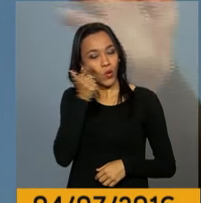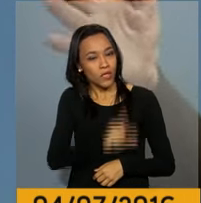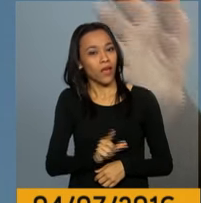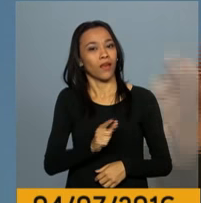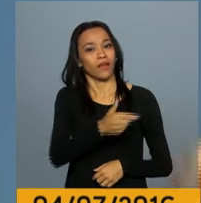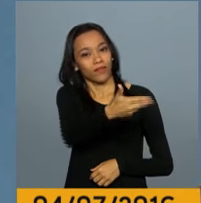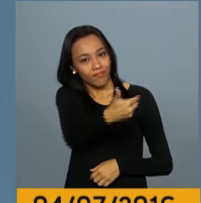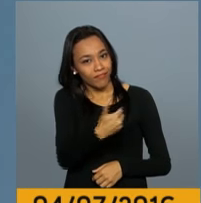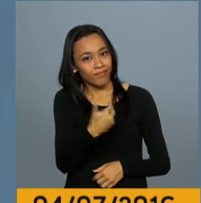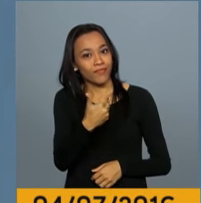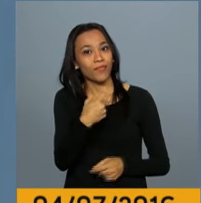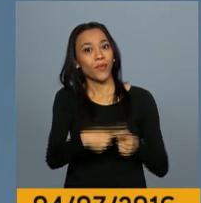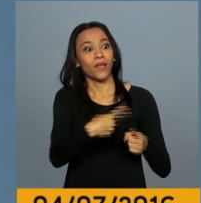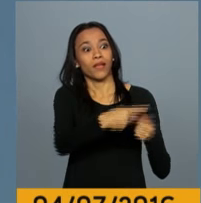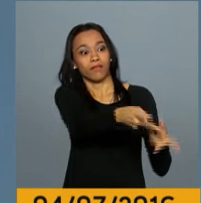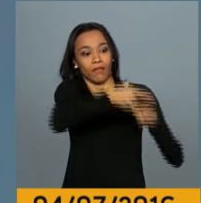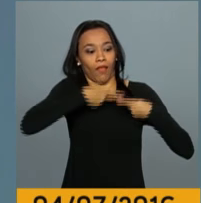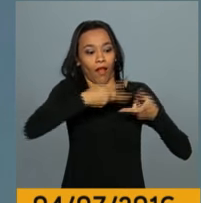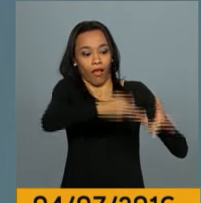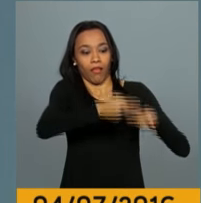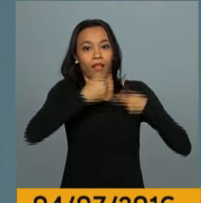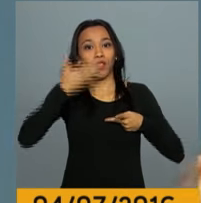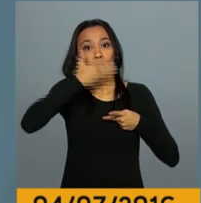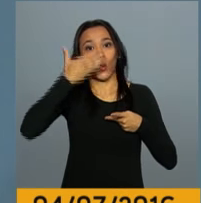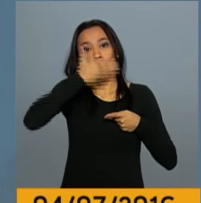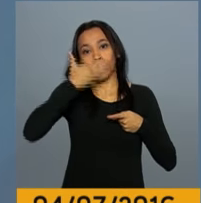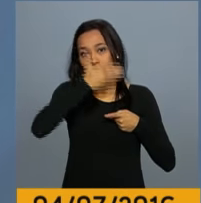trazendo toneladas de goiabada. Né?